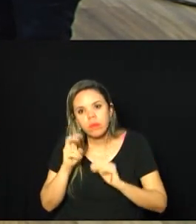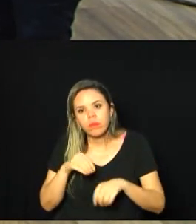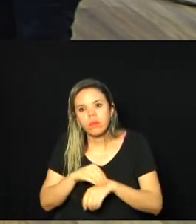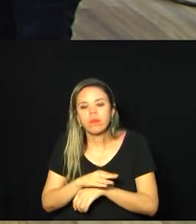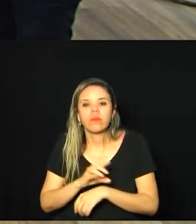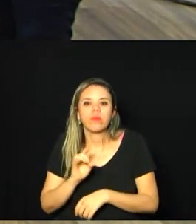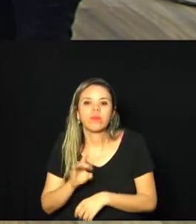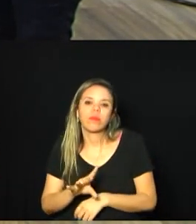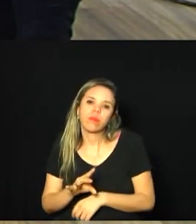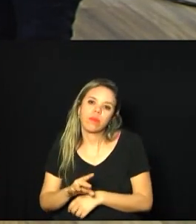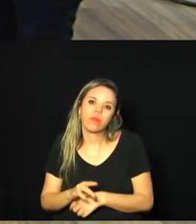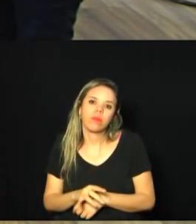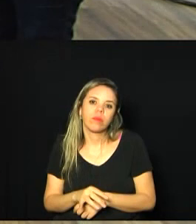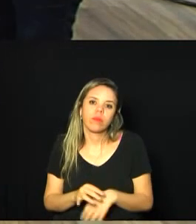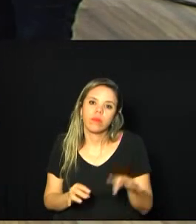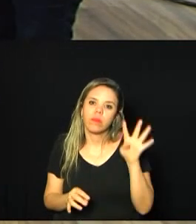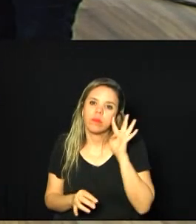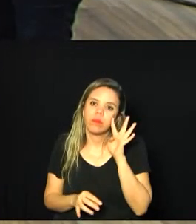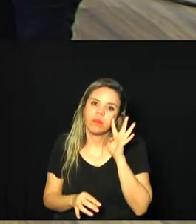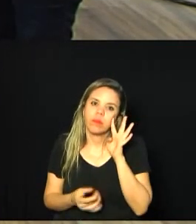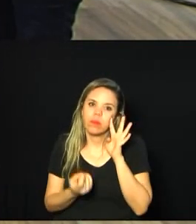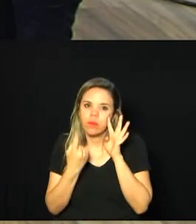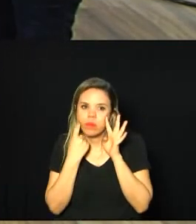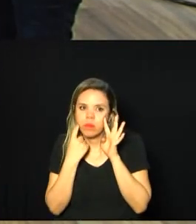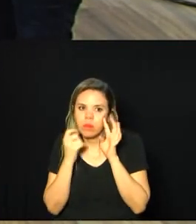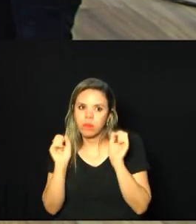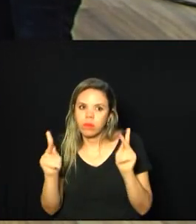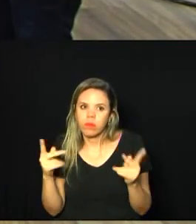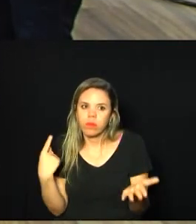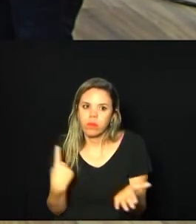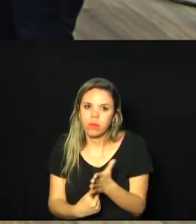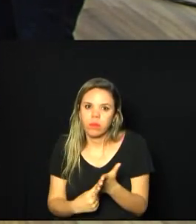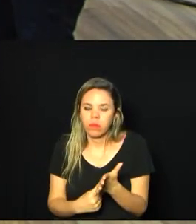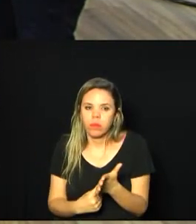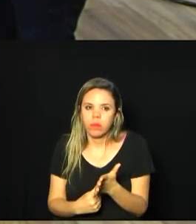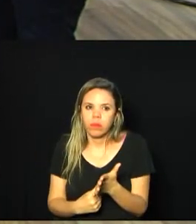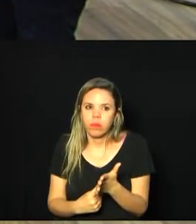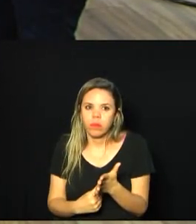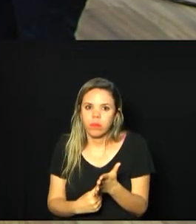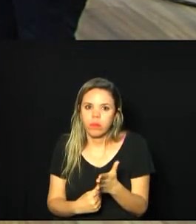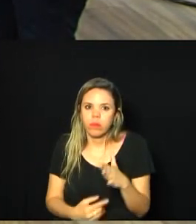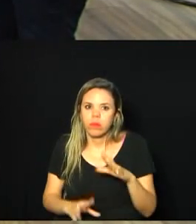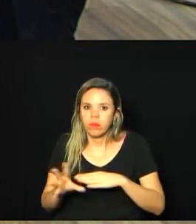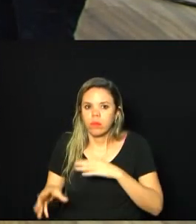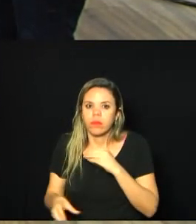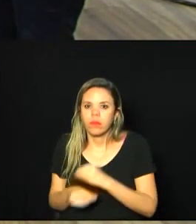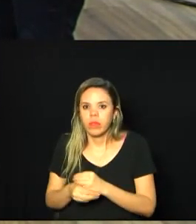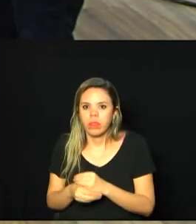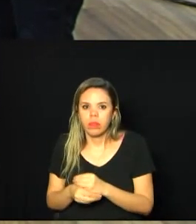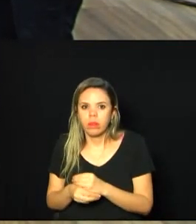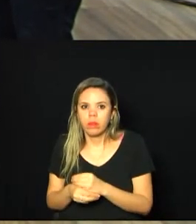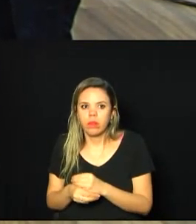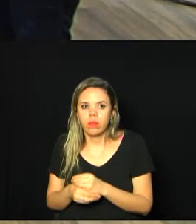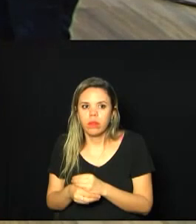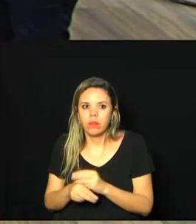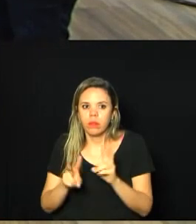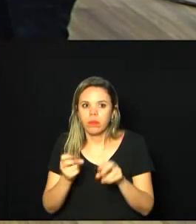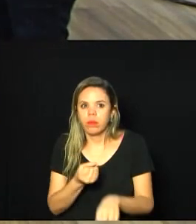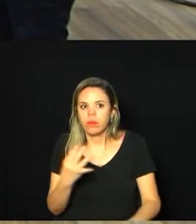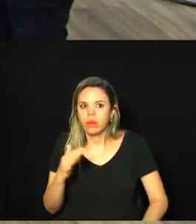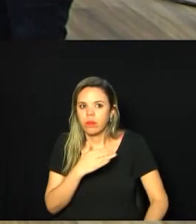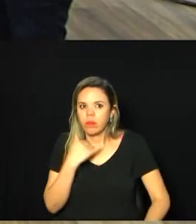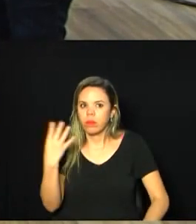trazer agora boletins toda quarta e toda sexta, ok? Combinado, então. De acordo com esta última atualização em relação a óbitos,